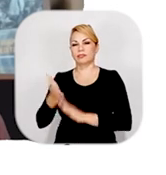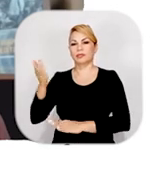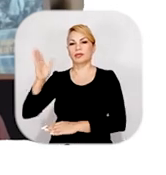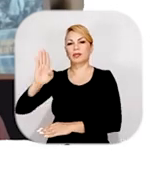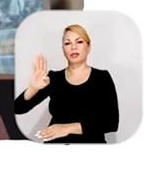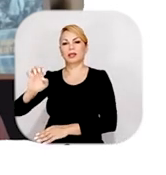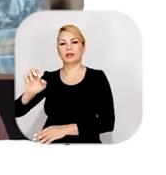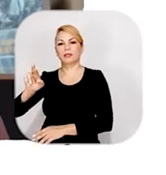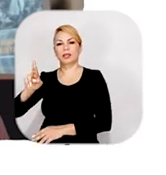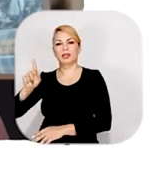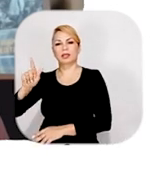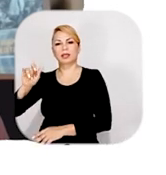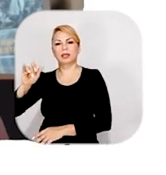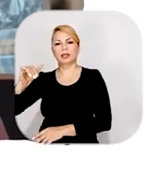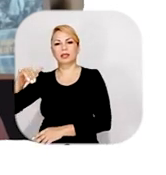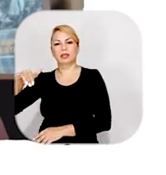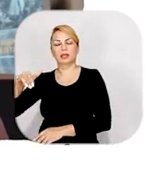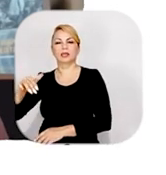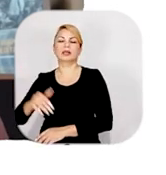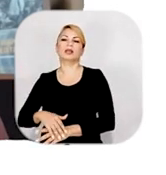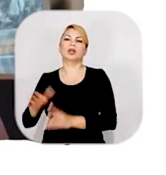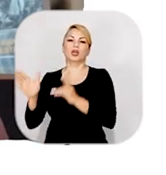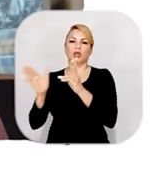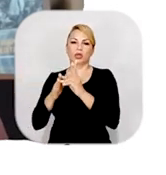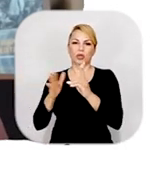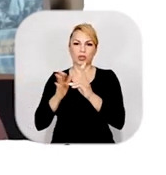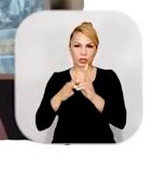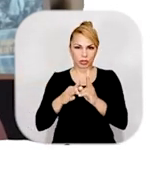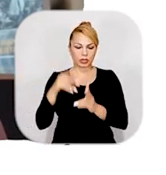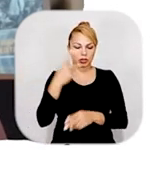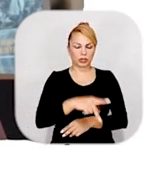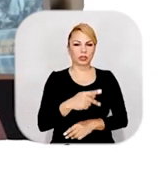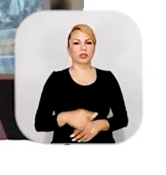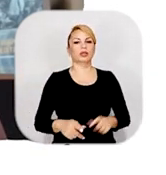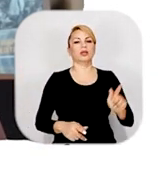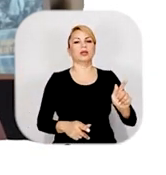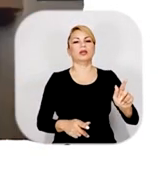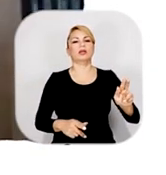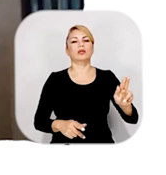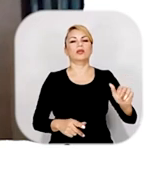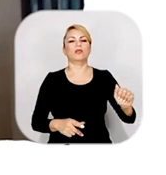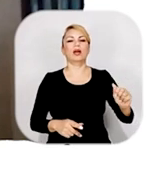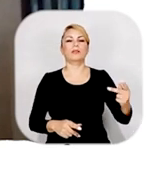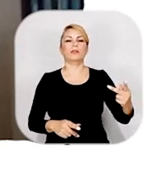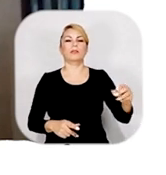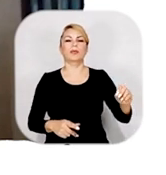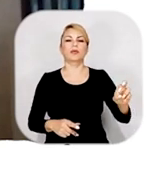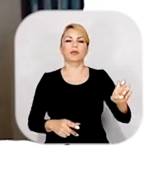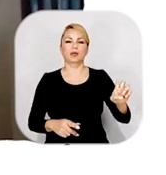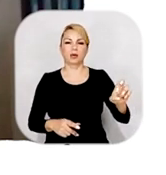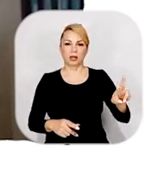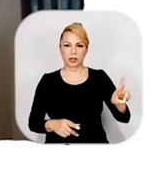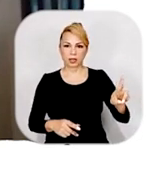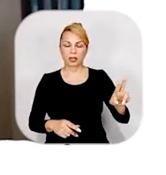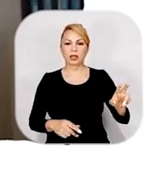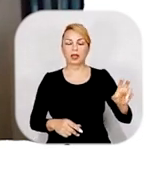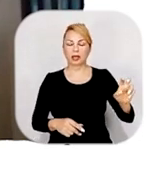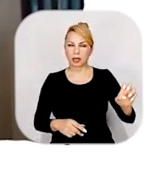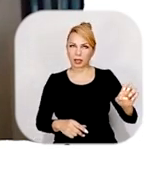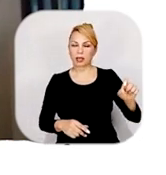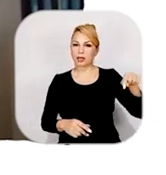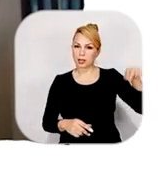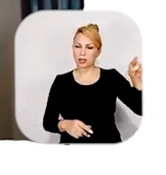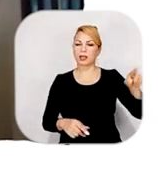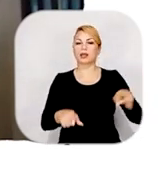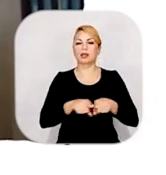que os índios do Guaporé, entre eles o seu Anísio, o Aruá, e o saudoso André